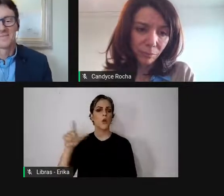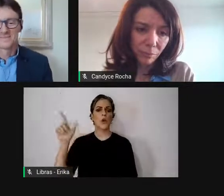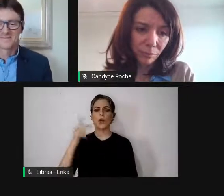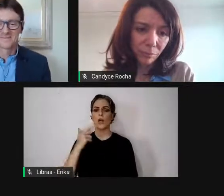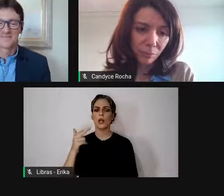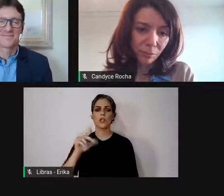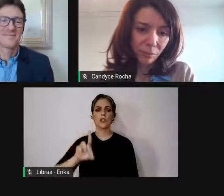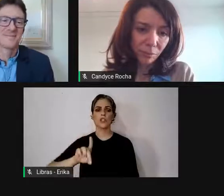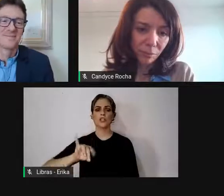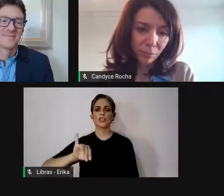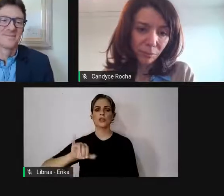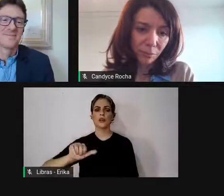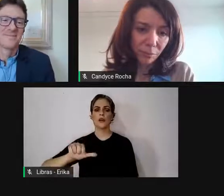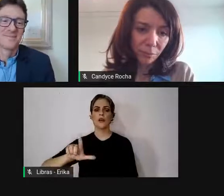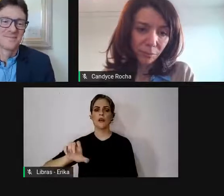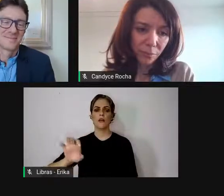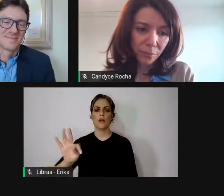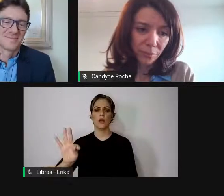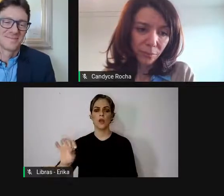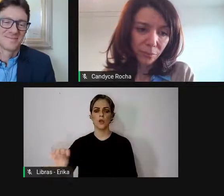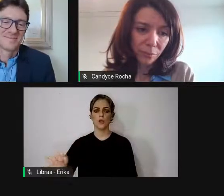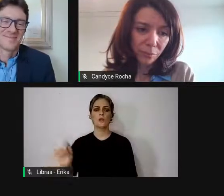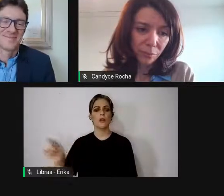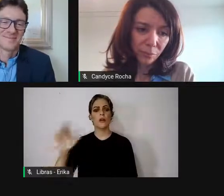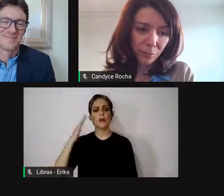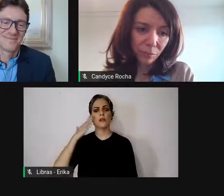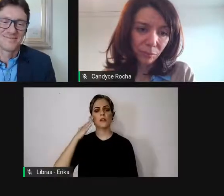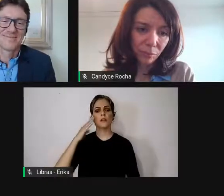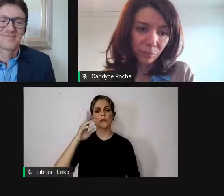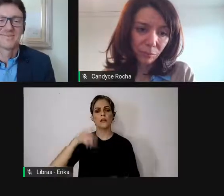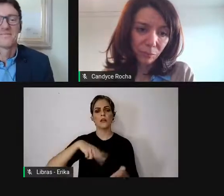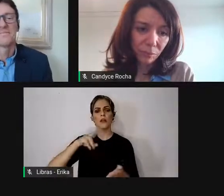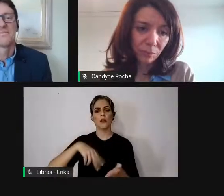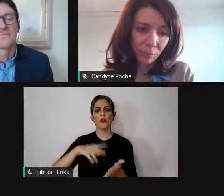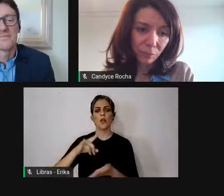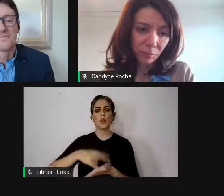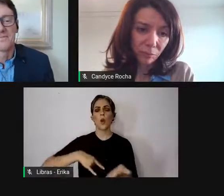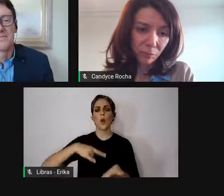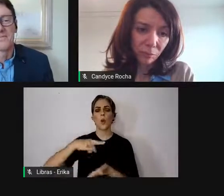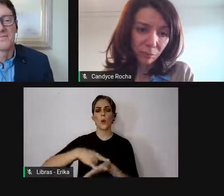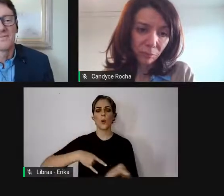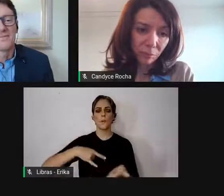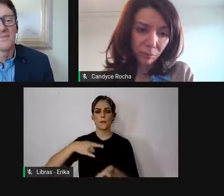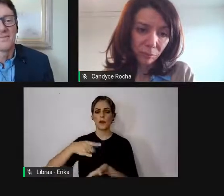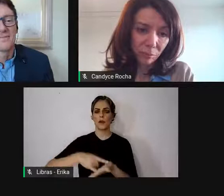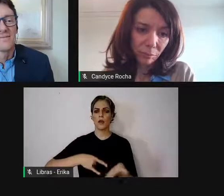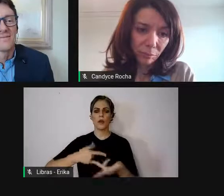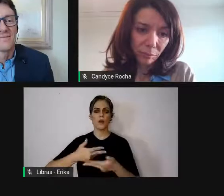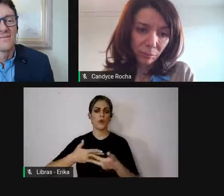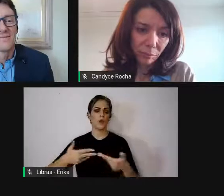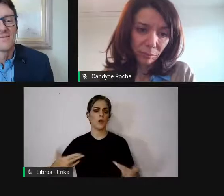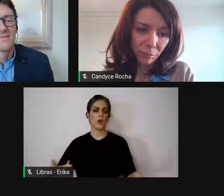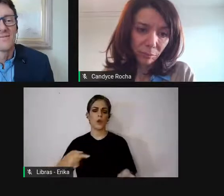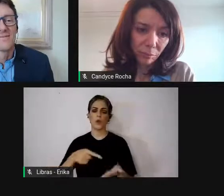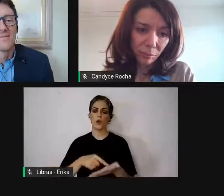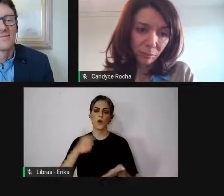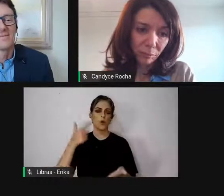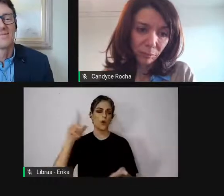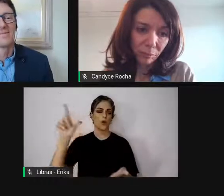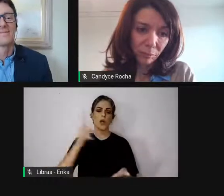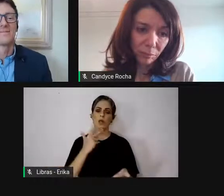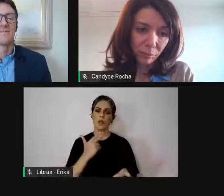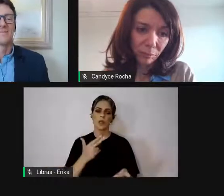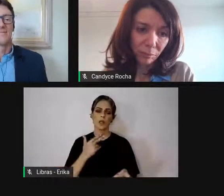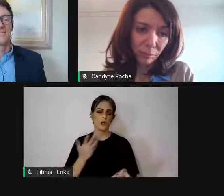muitas vezes documentos que estão em outra língua, né, estão, na verdade, na mesma língua, em português,